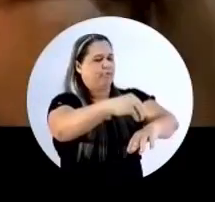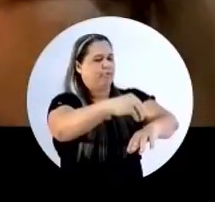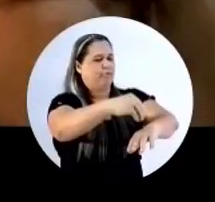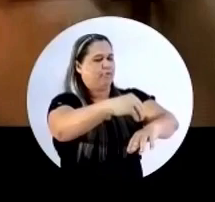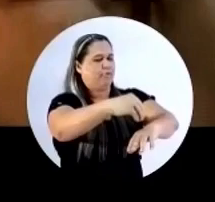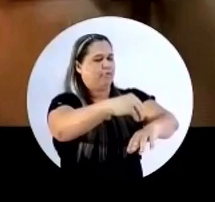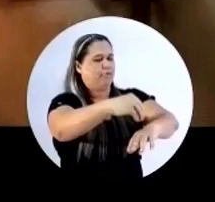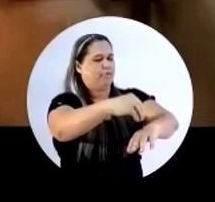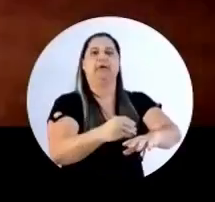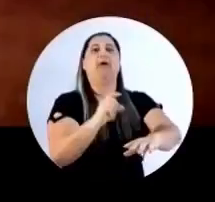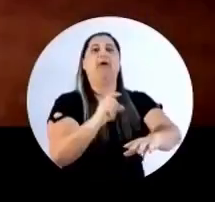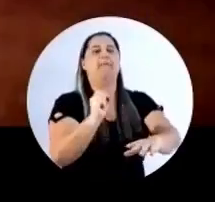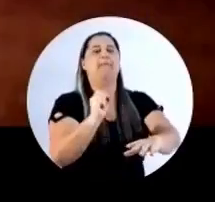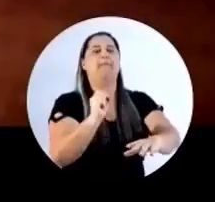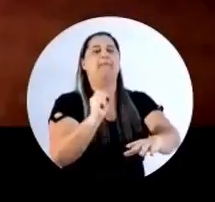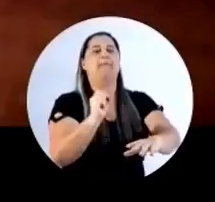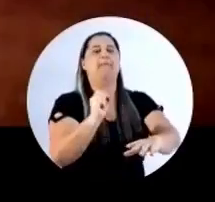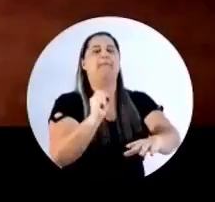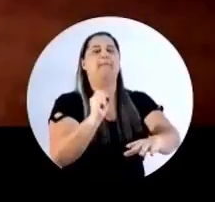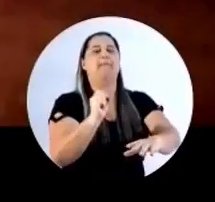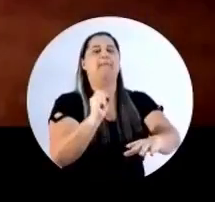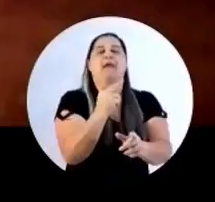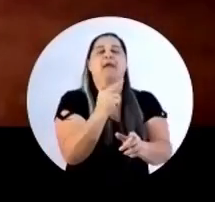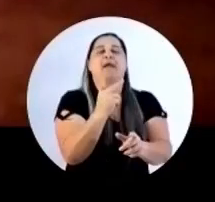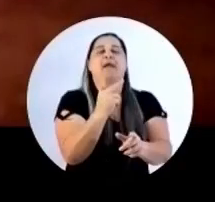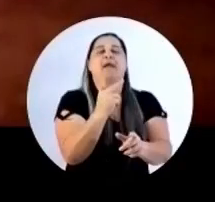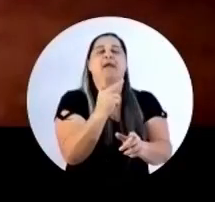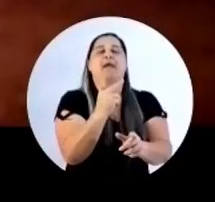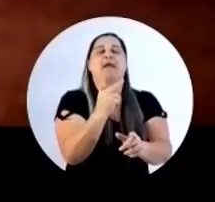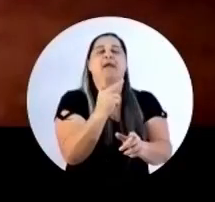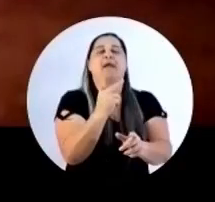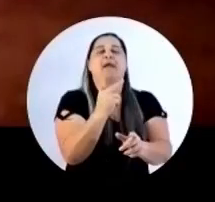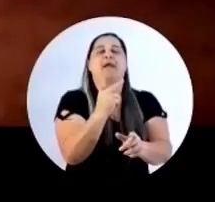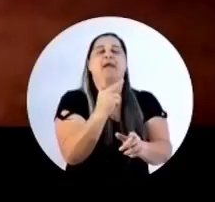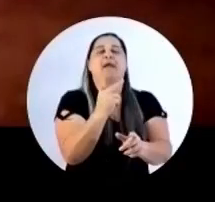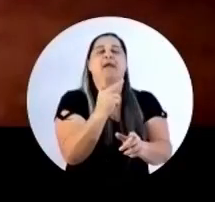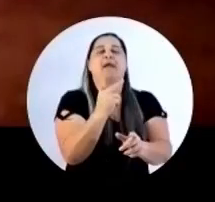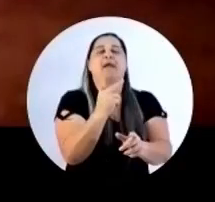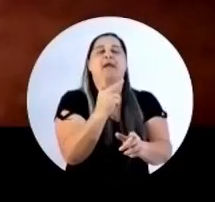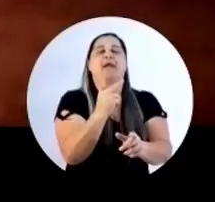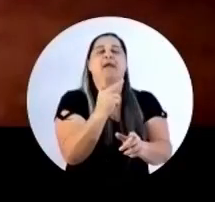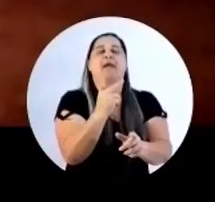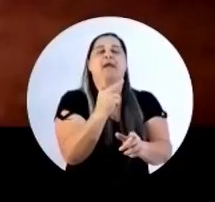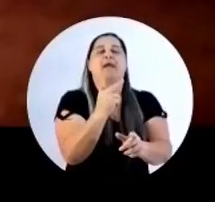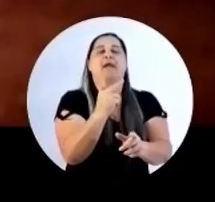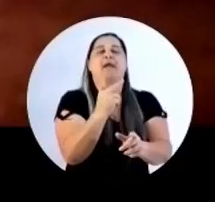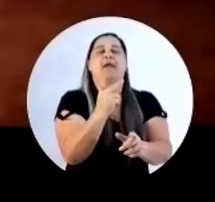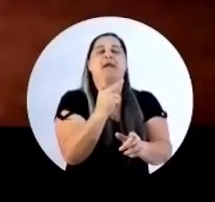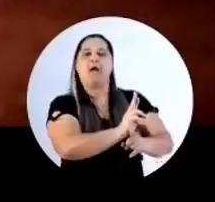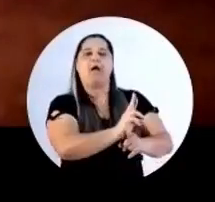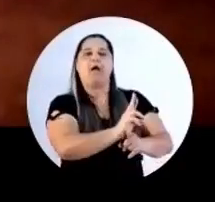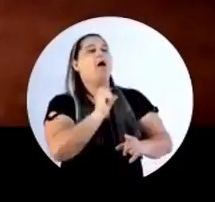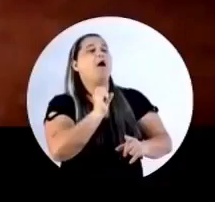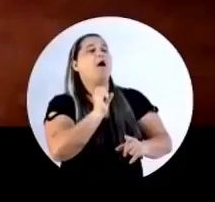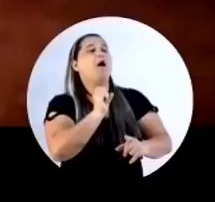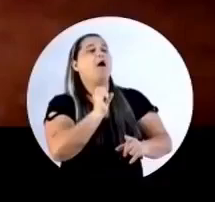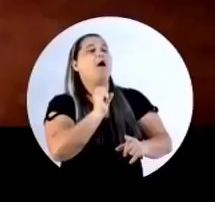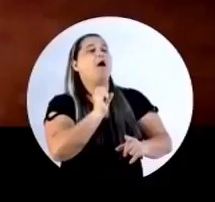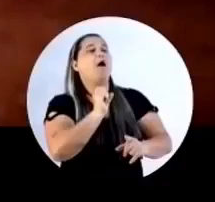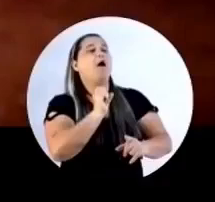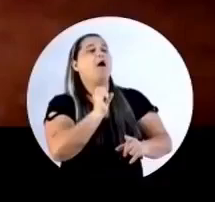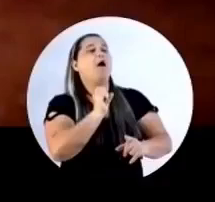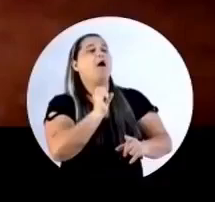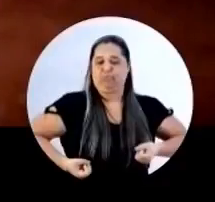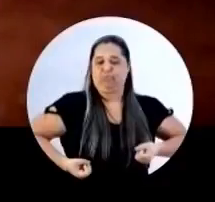terra, bastante. O adversário parece que não percebe que na sua gestão o dinheiro público tem